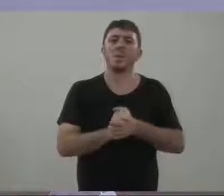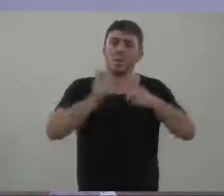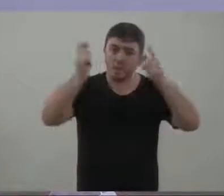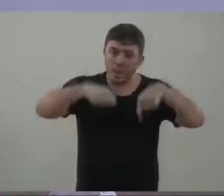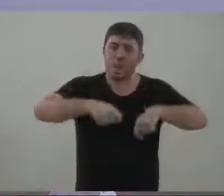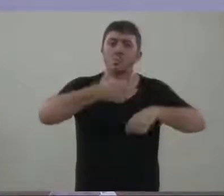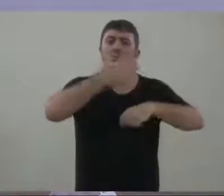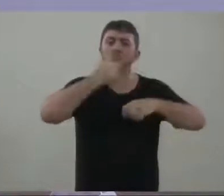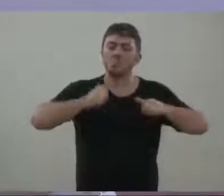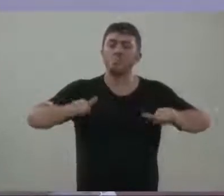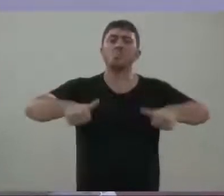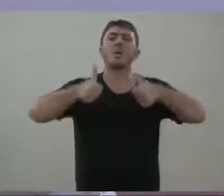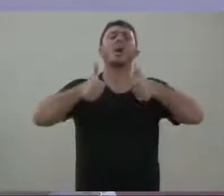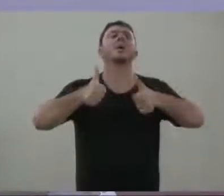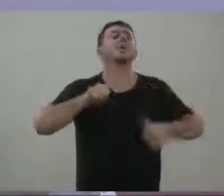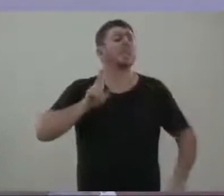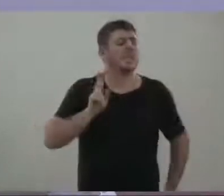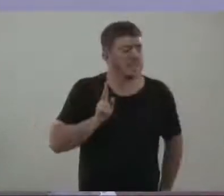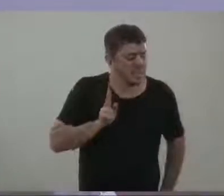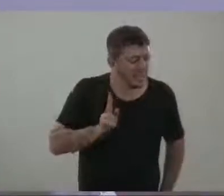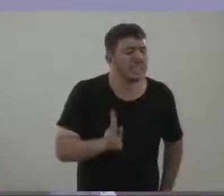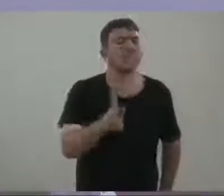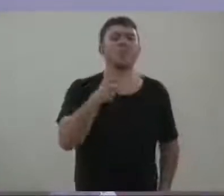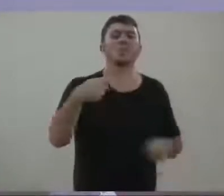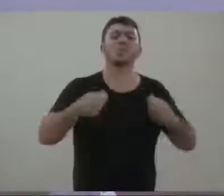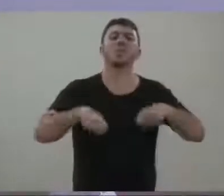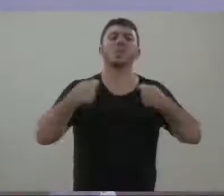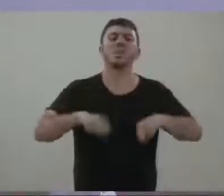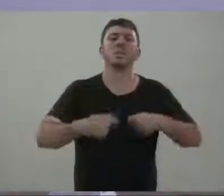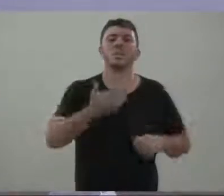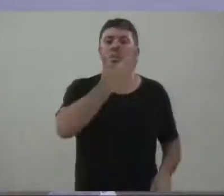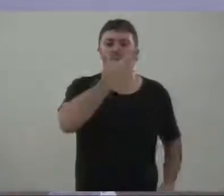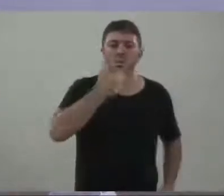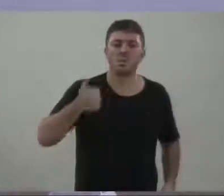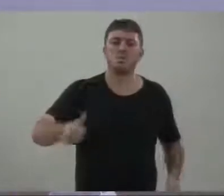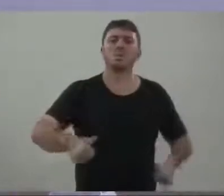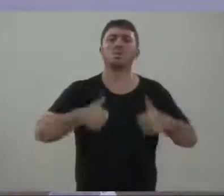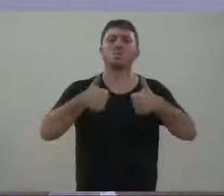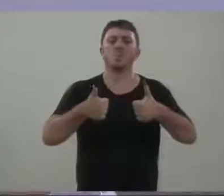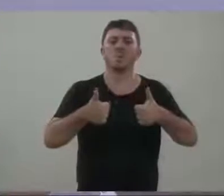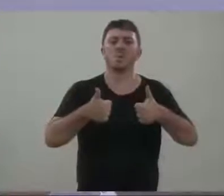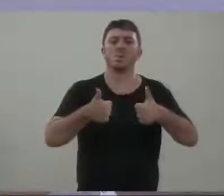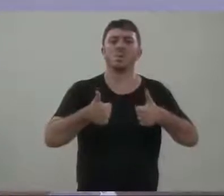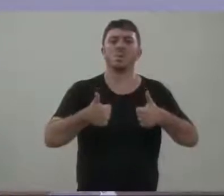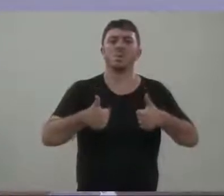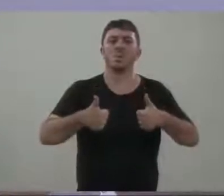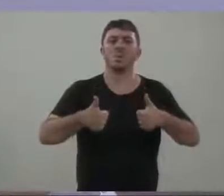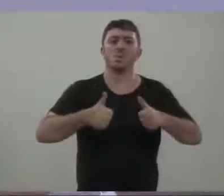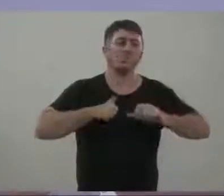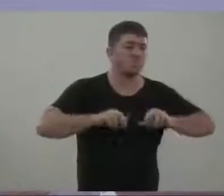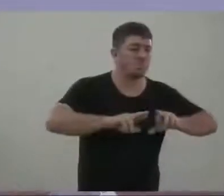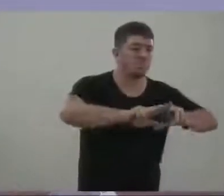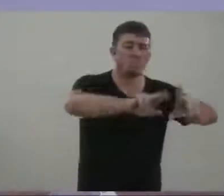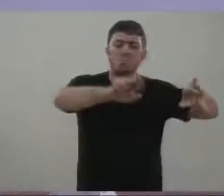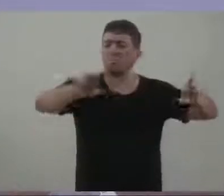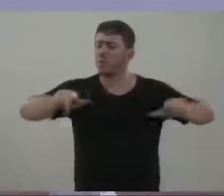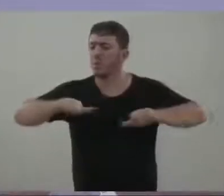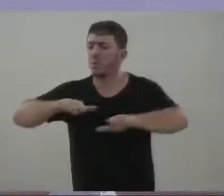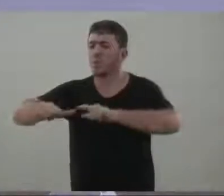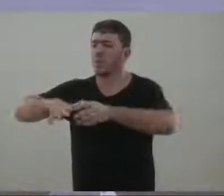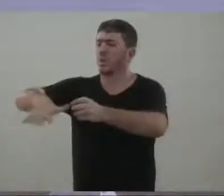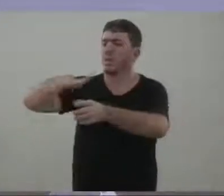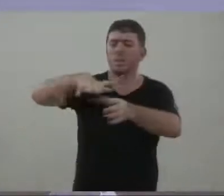melhorar. Sempre podemos melhorar em diversas atividades, em diversos serviços. Nós buscamos um serviço de